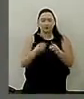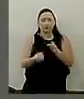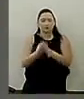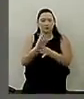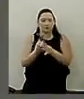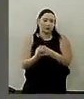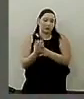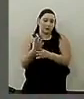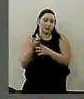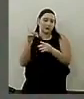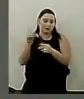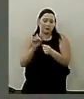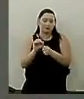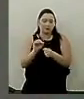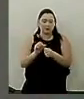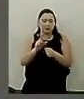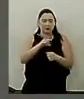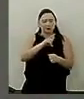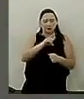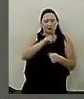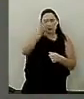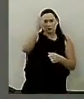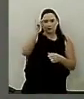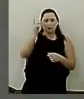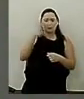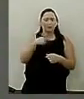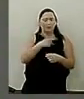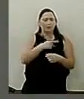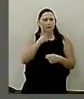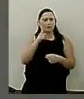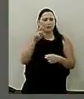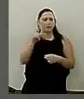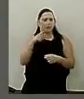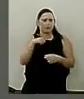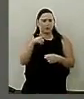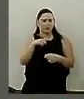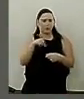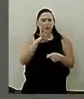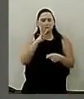Deus fez com pessoas que eu conheci e andei com elas.